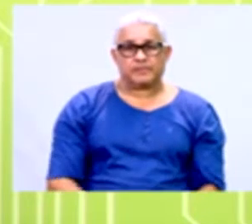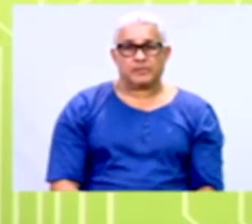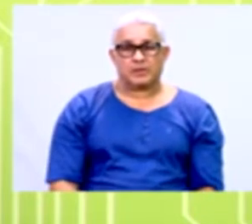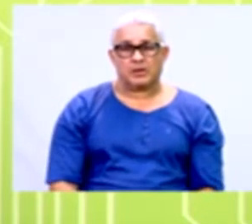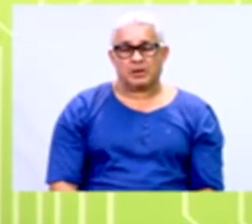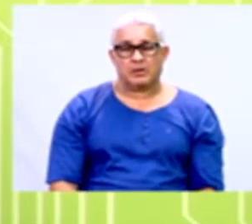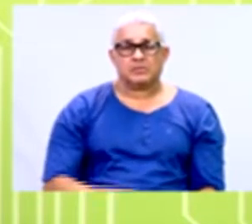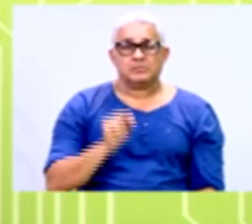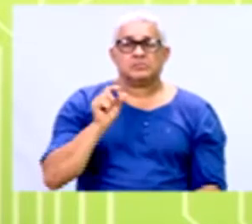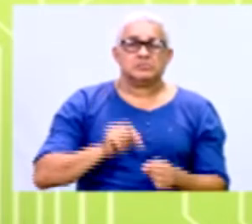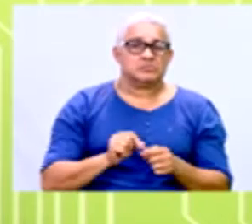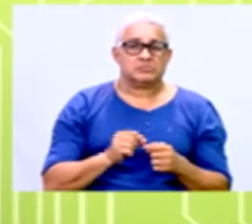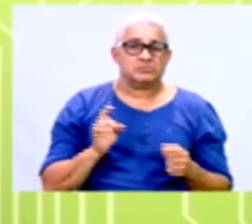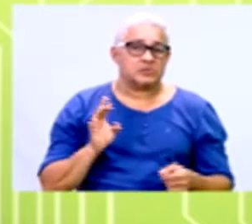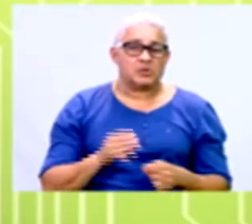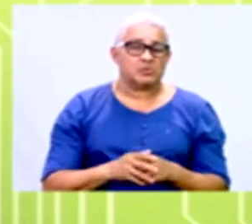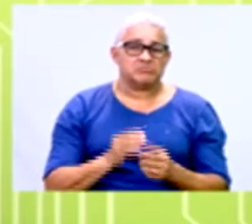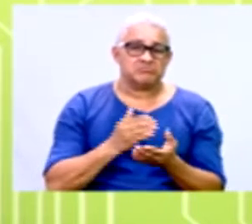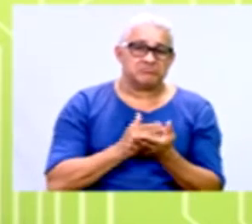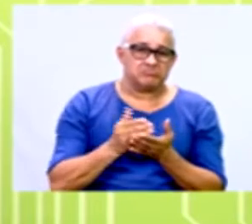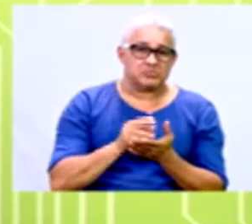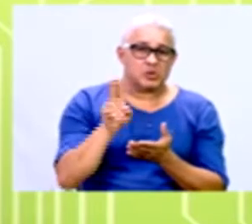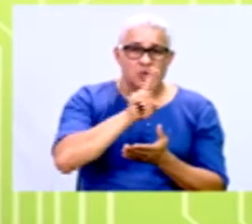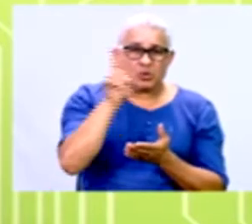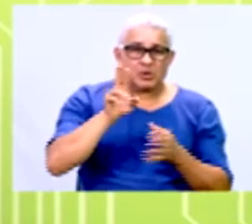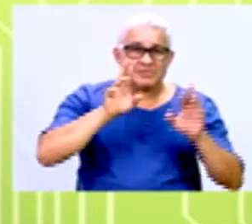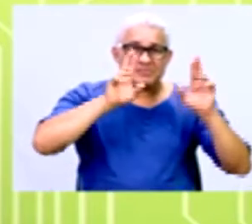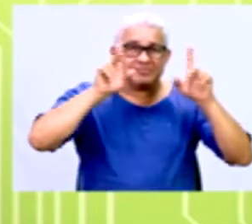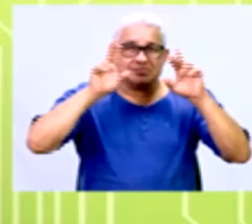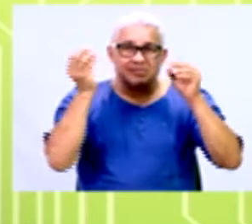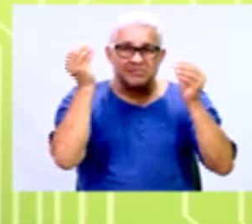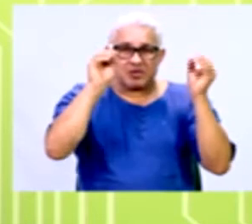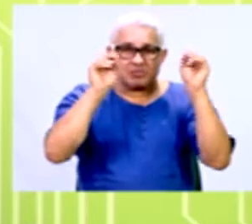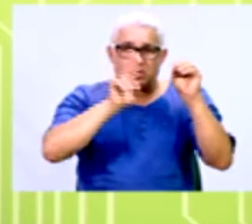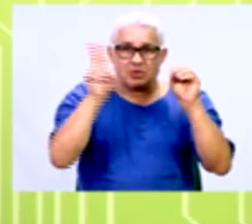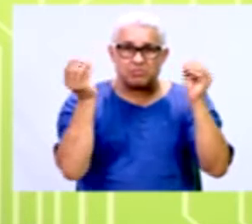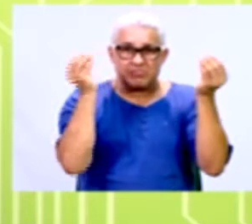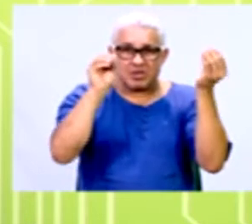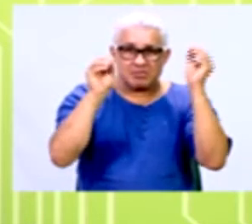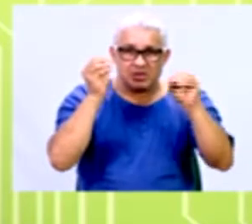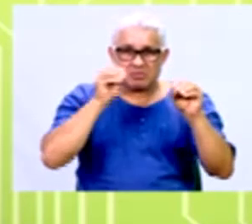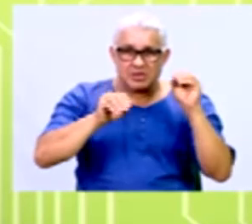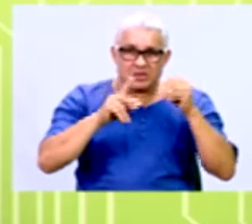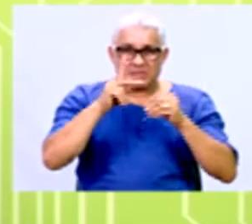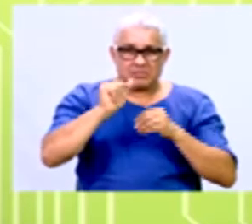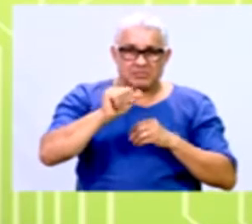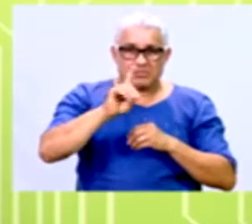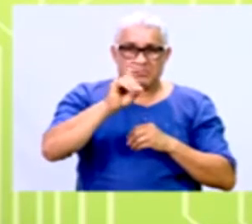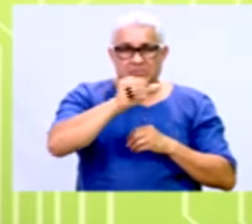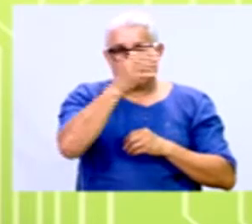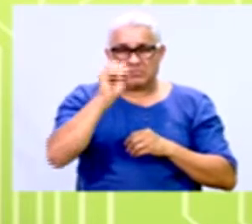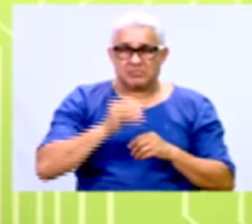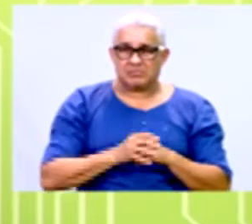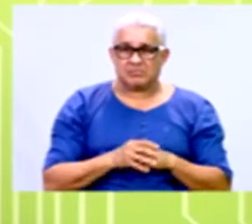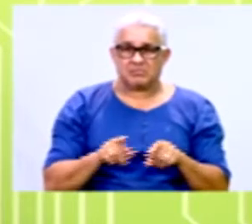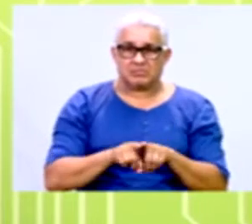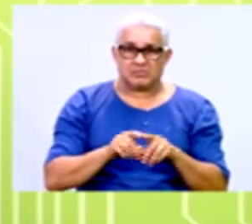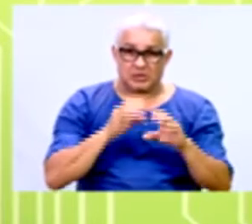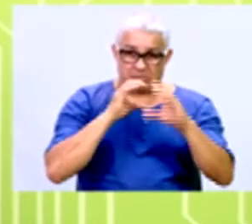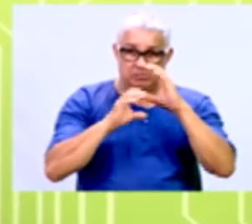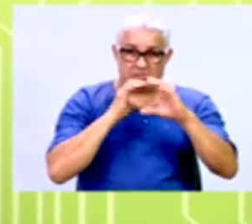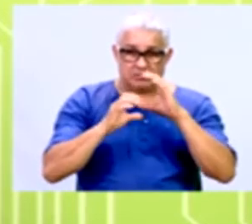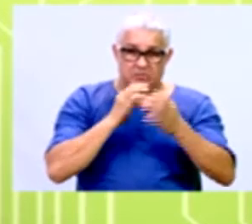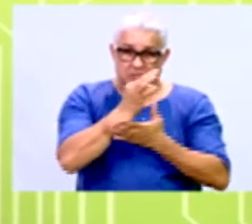O que a gente faz é só começar a dar nome aos bois, né? E padronizar essas situações, né? Porque comunicação